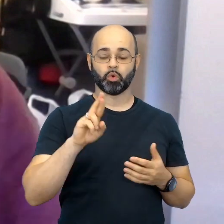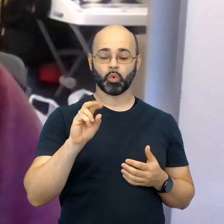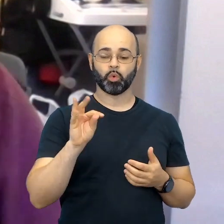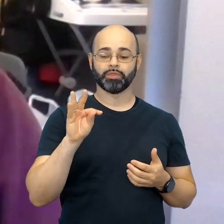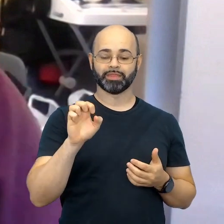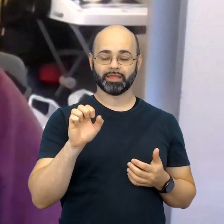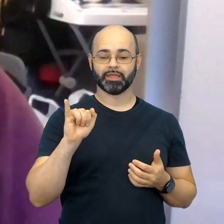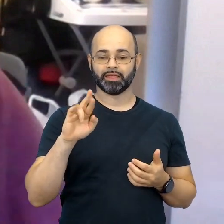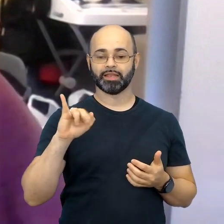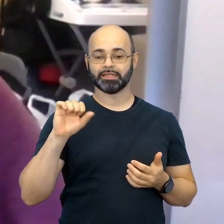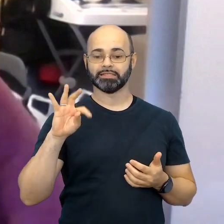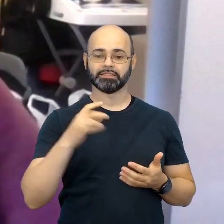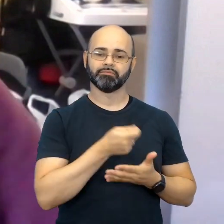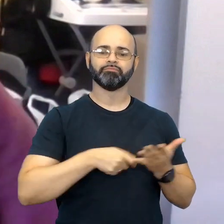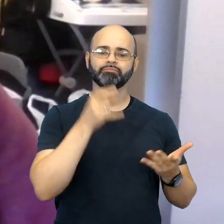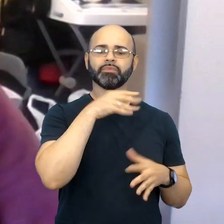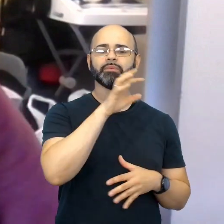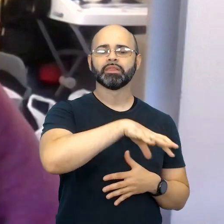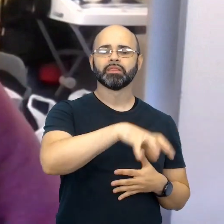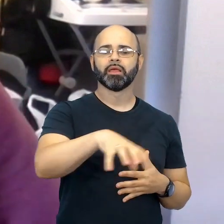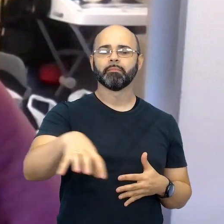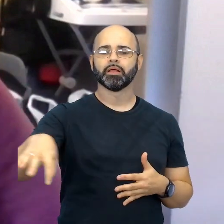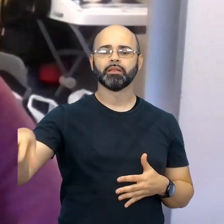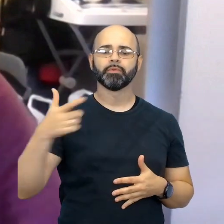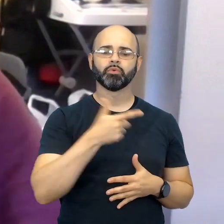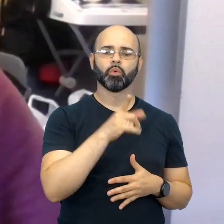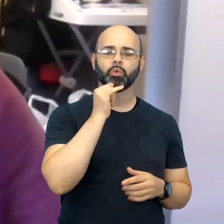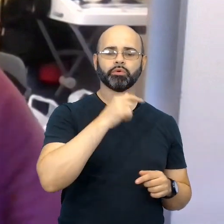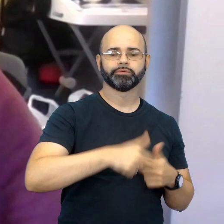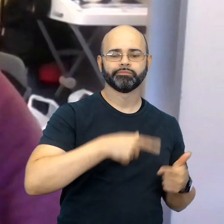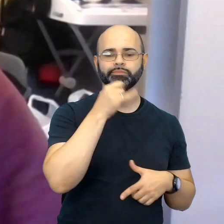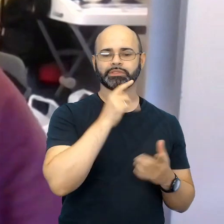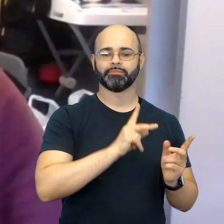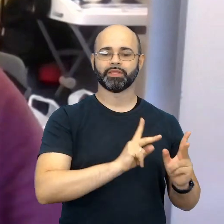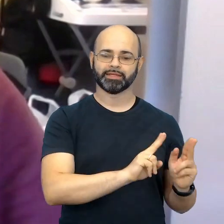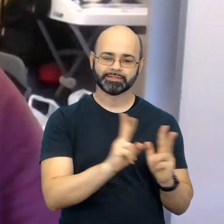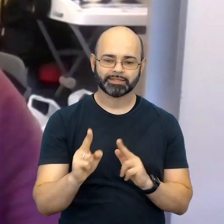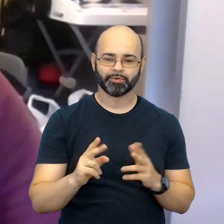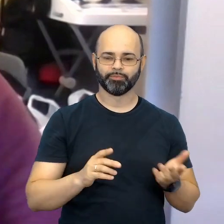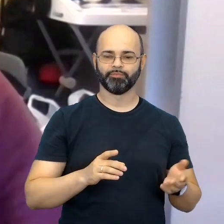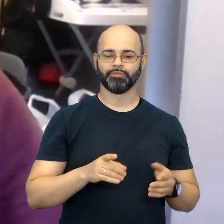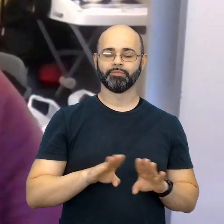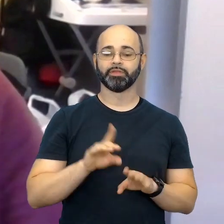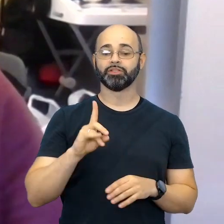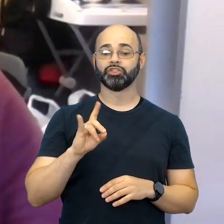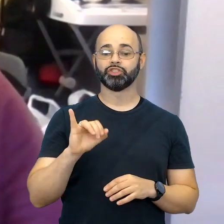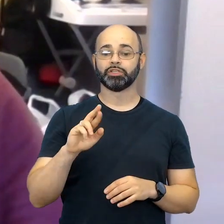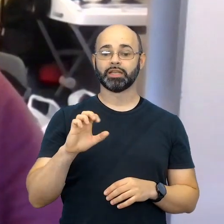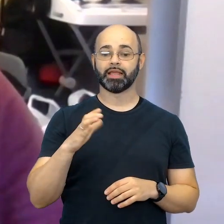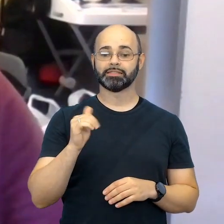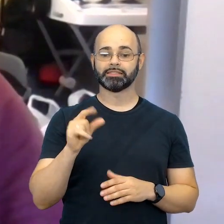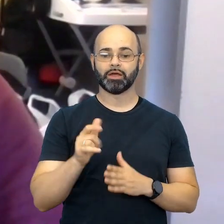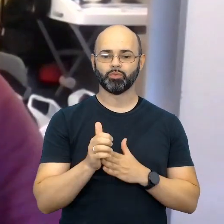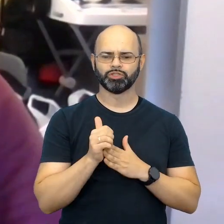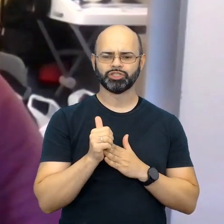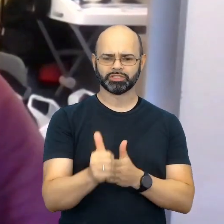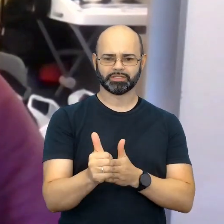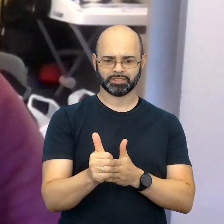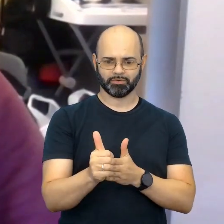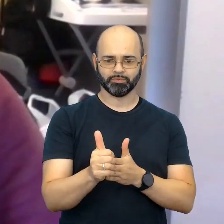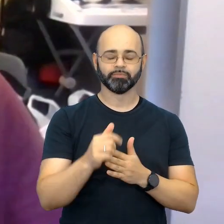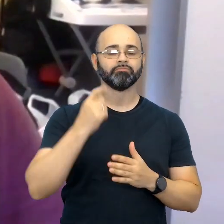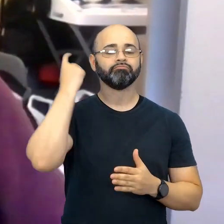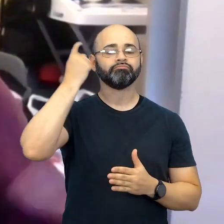papel de outros departamentos, assim. A edição, a direção também vão se preocupar muito com essas perguntas, por